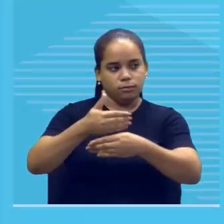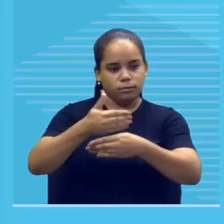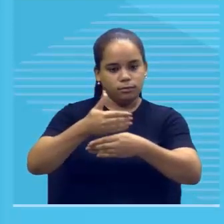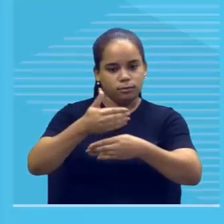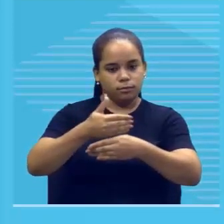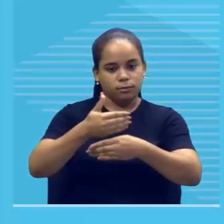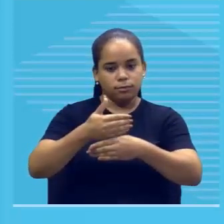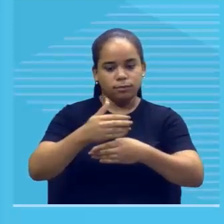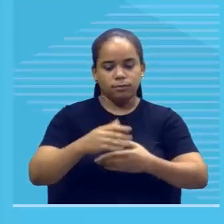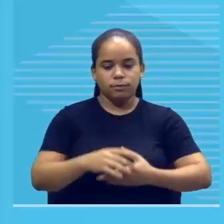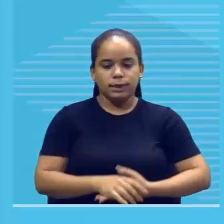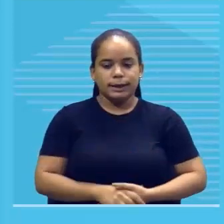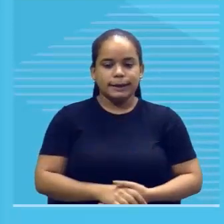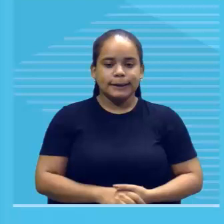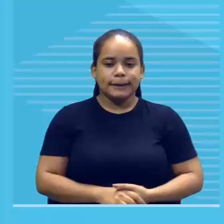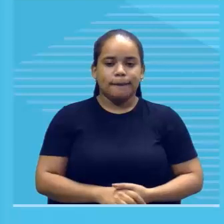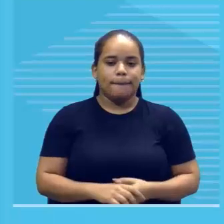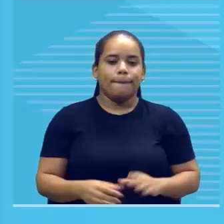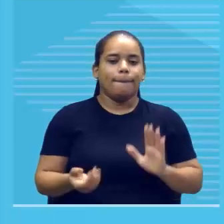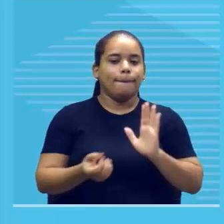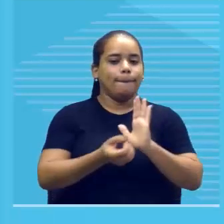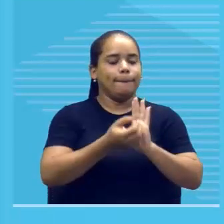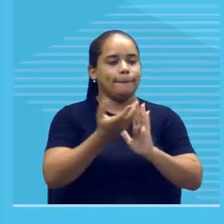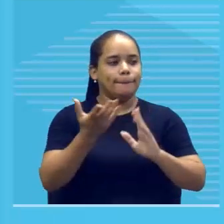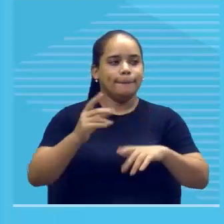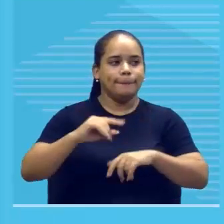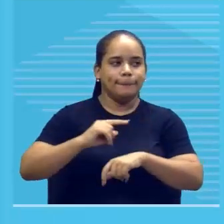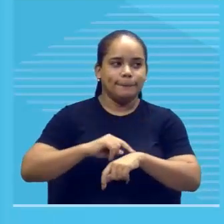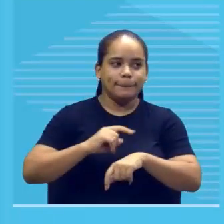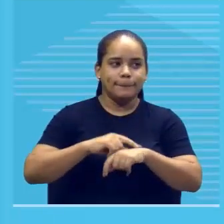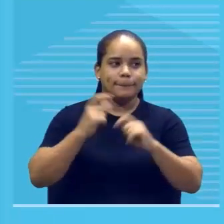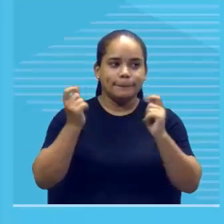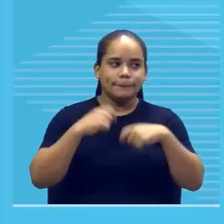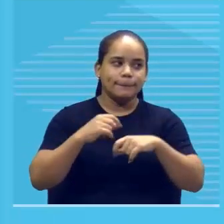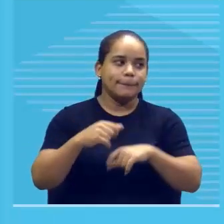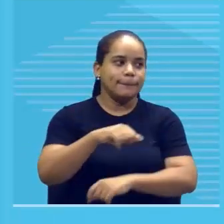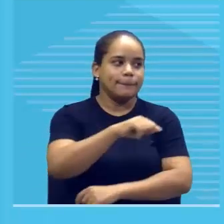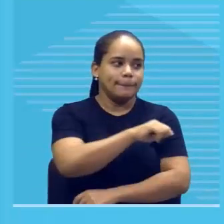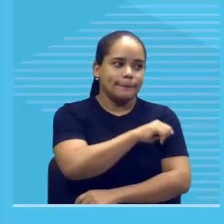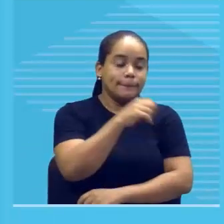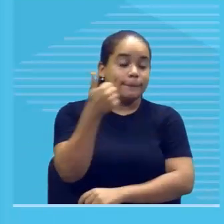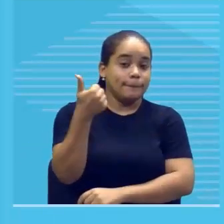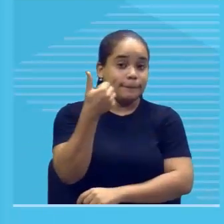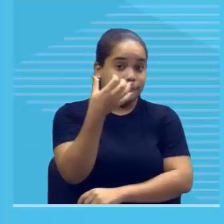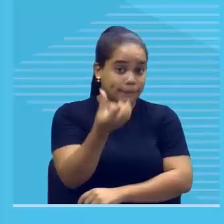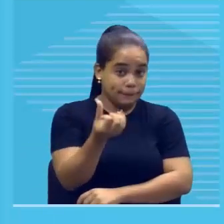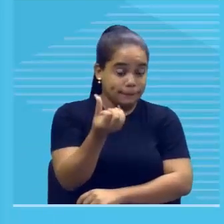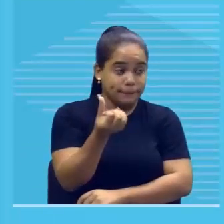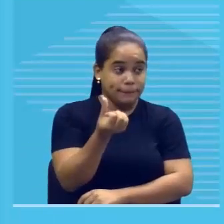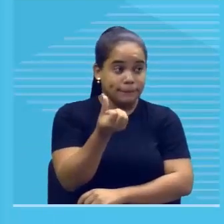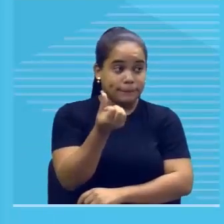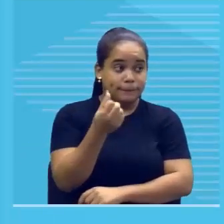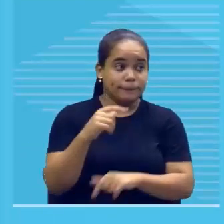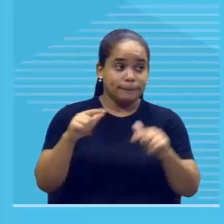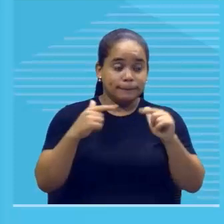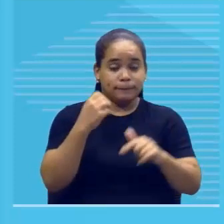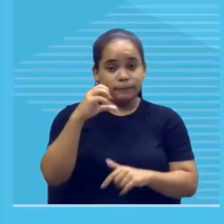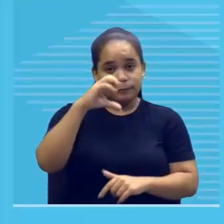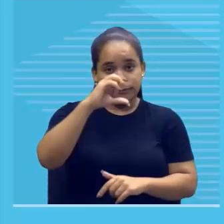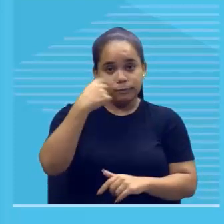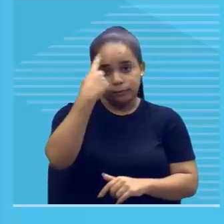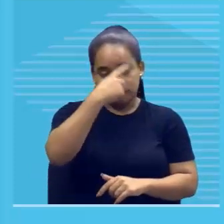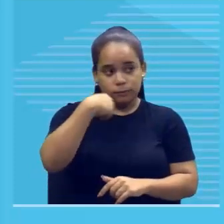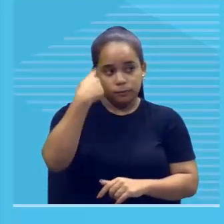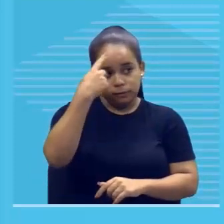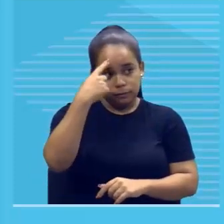OK quanto tempo levará uma turma de 16 Operários Trabalhando 9